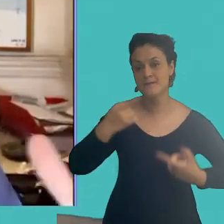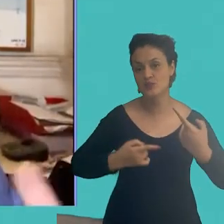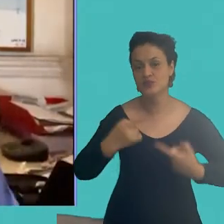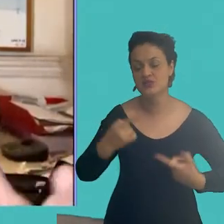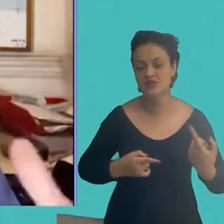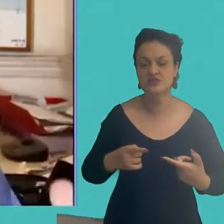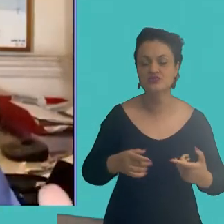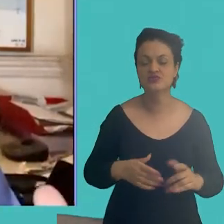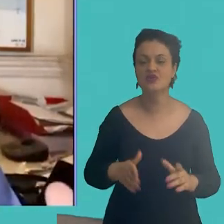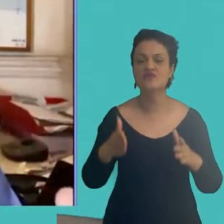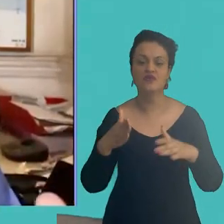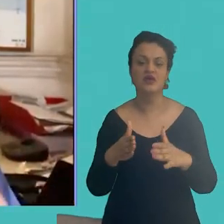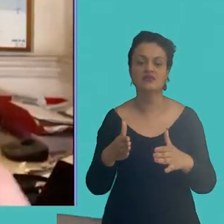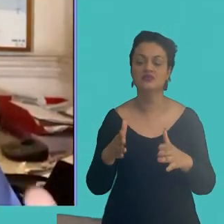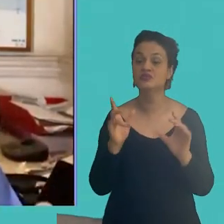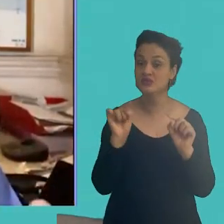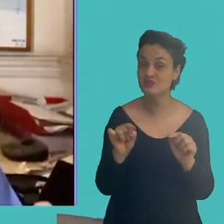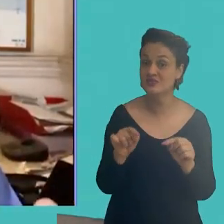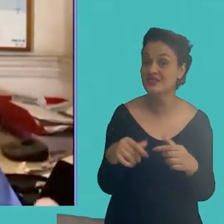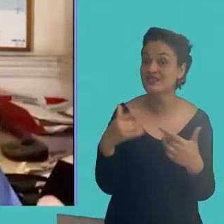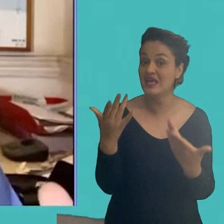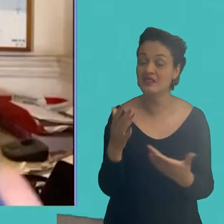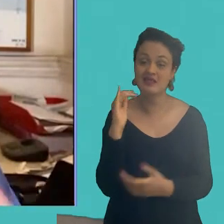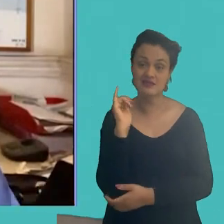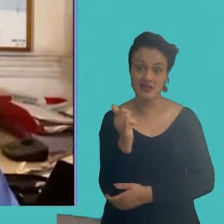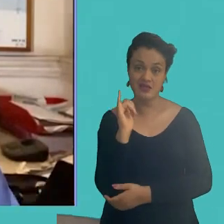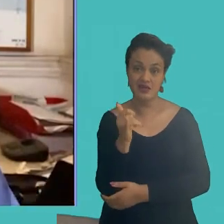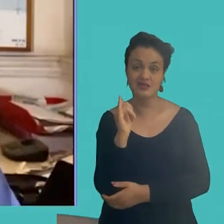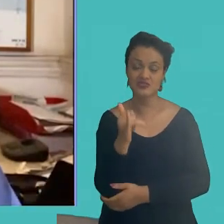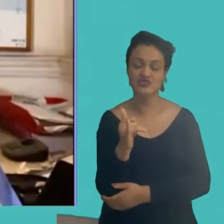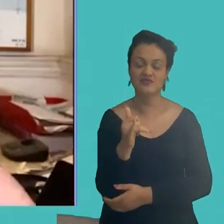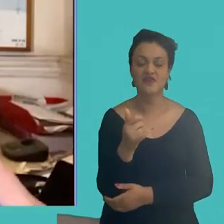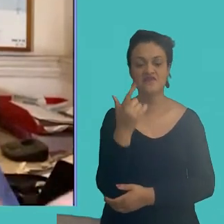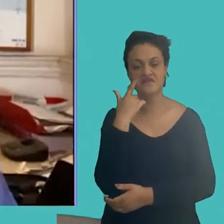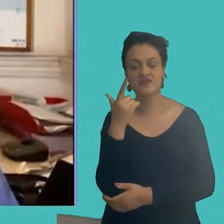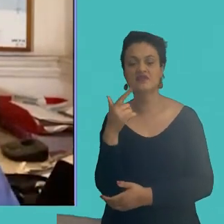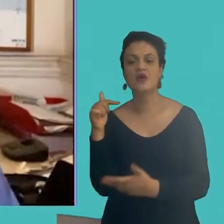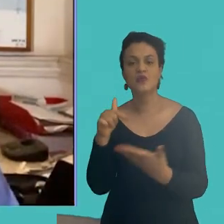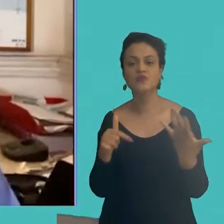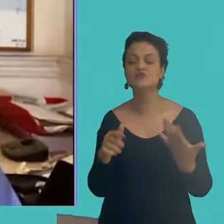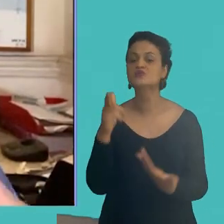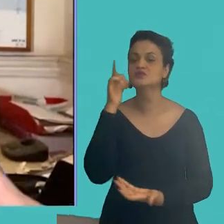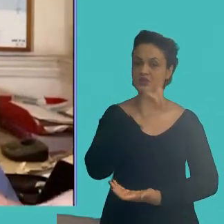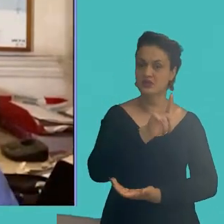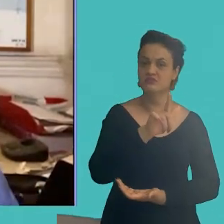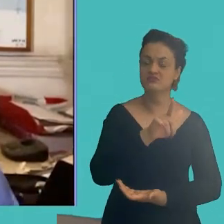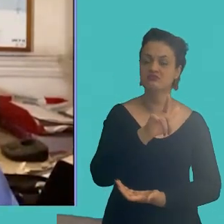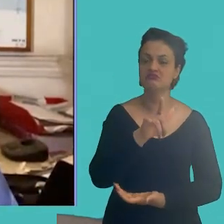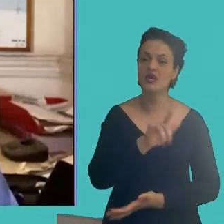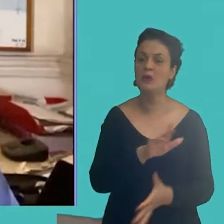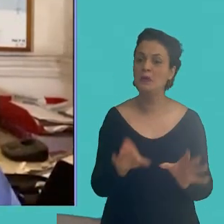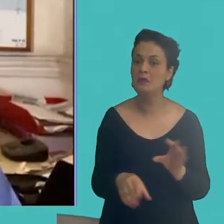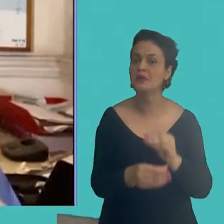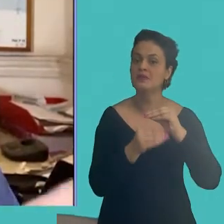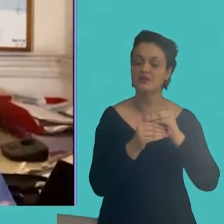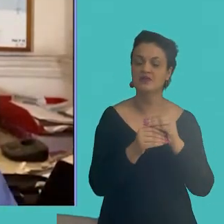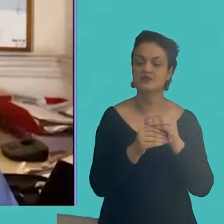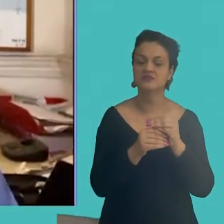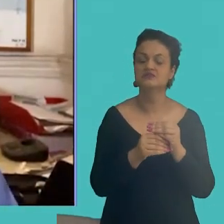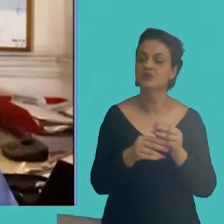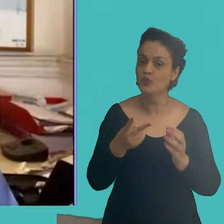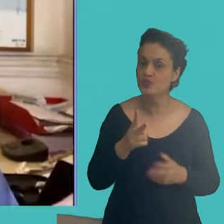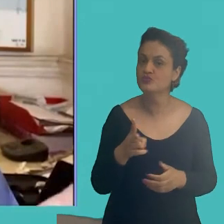a partir desta narrativa, julga conseguir agregar, adensar